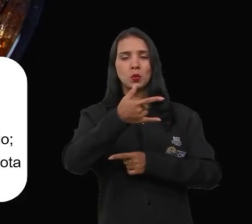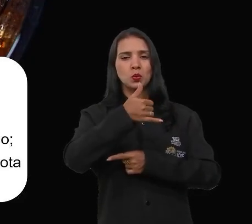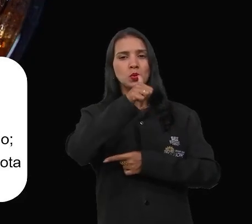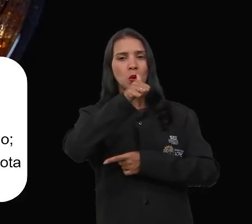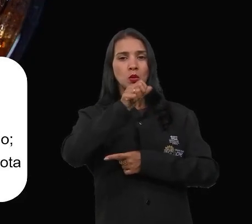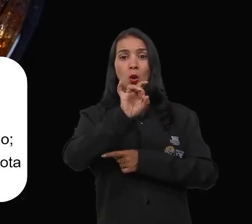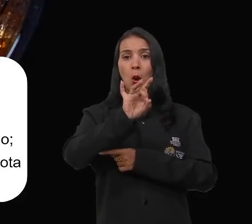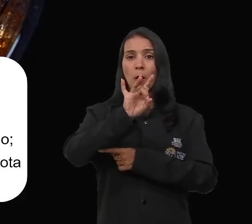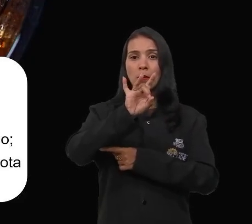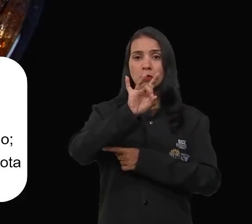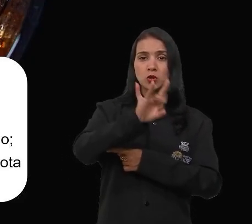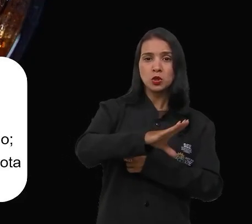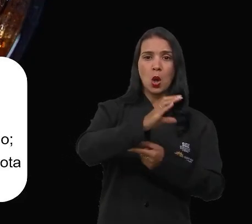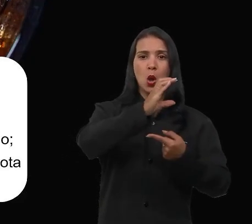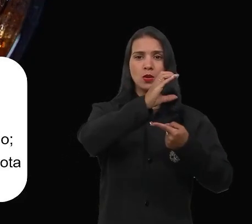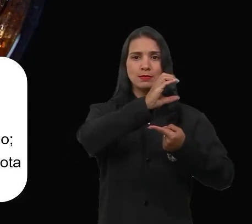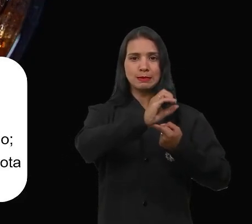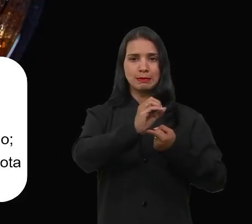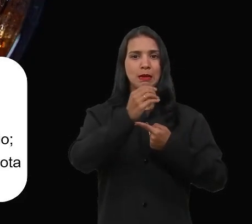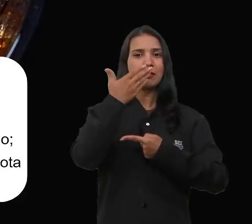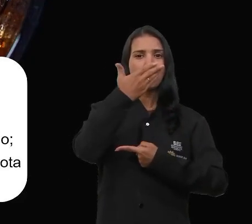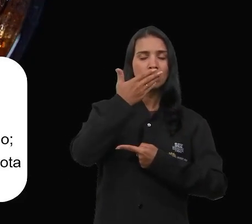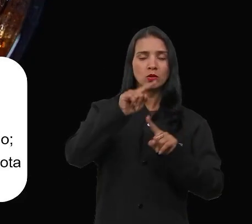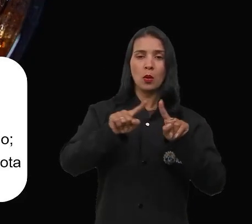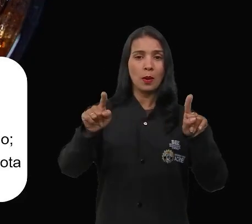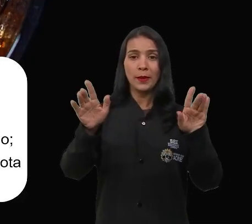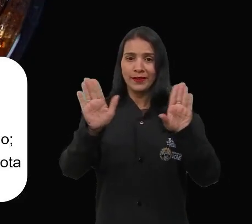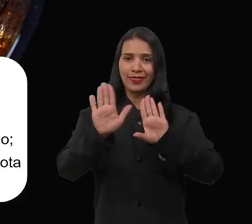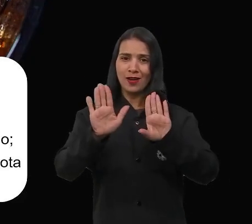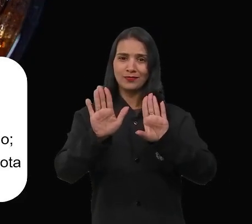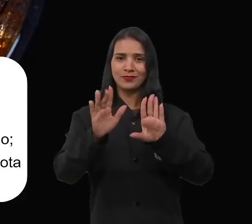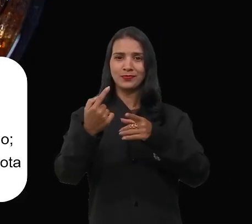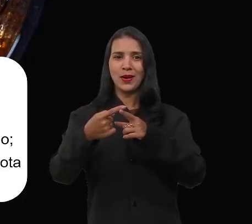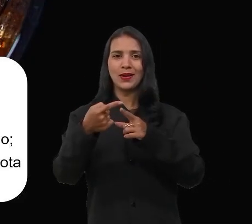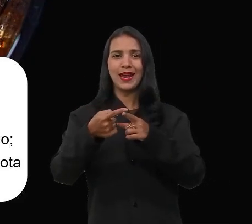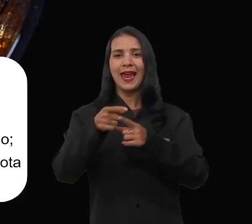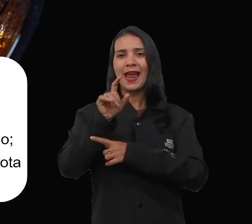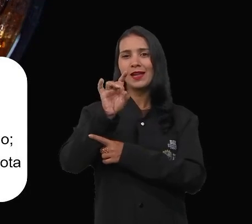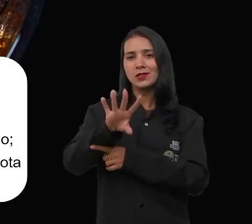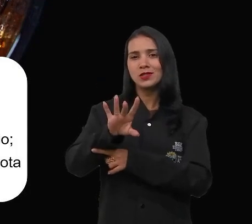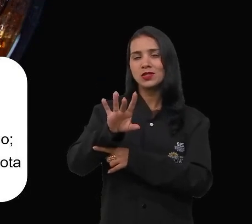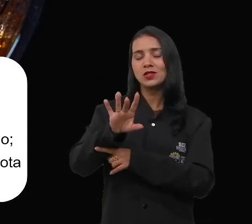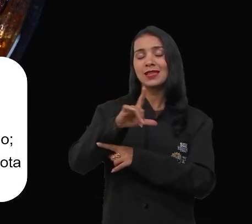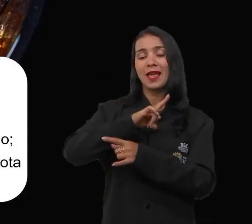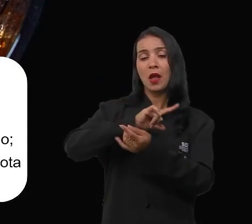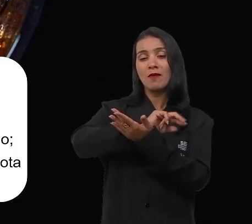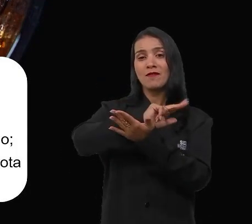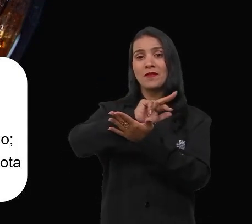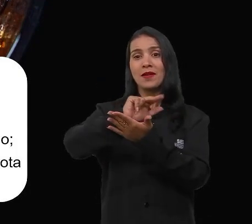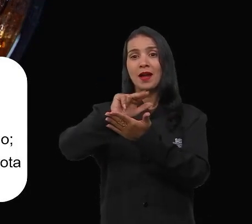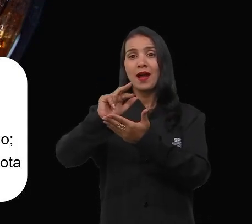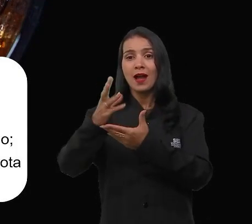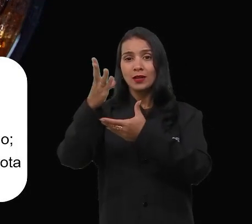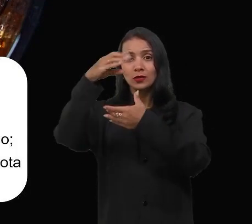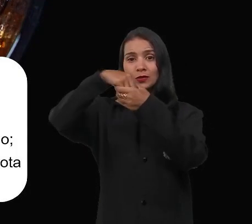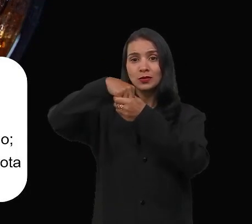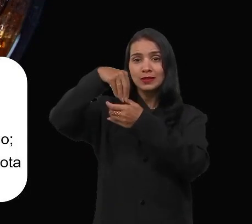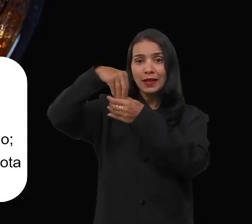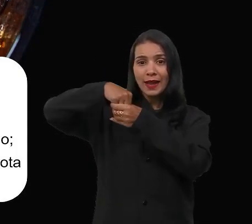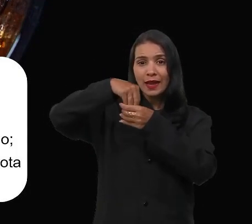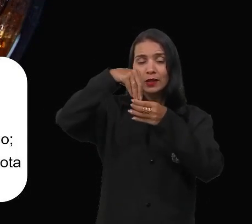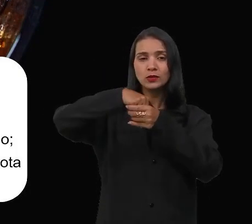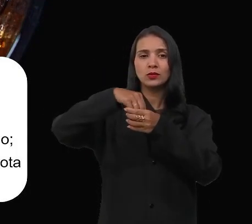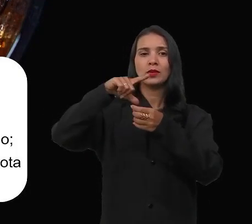só o açúcar, né, do refrigerante que faz mal, né? Então, ele vai ter também ali a questão da adição dos adoçantes artificiais, que